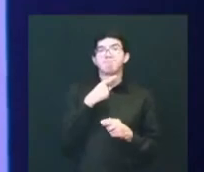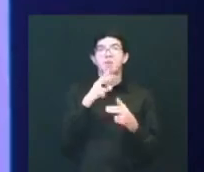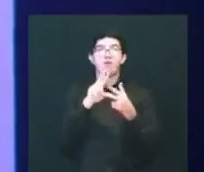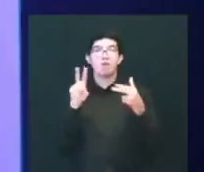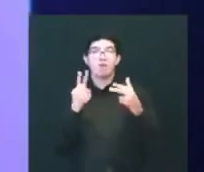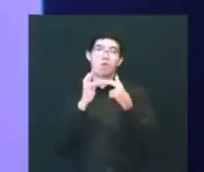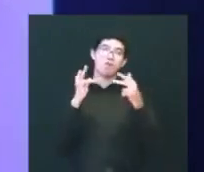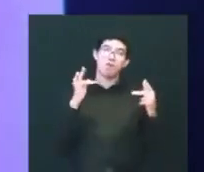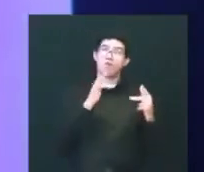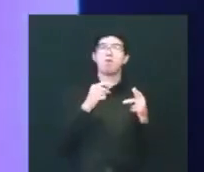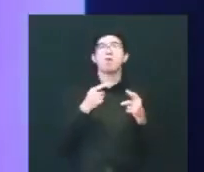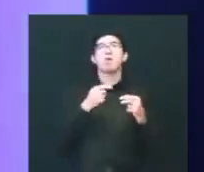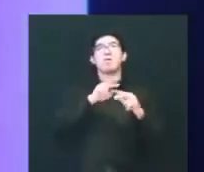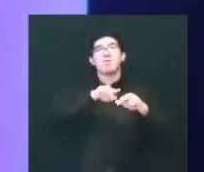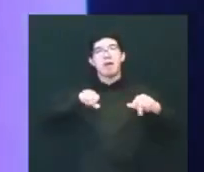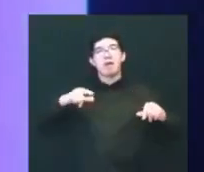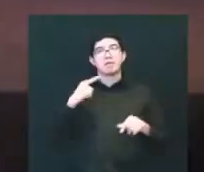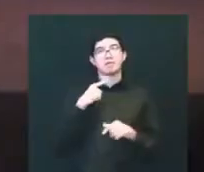possível.